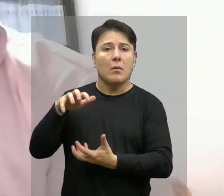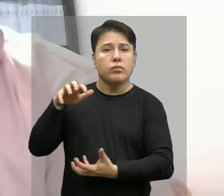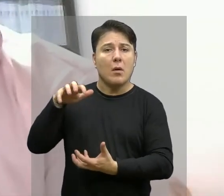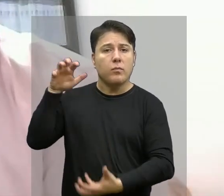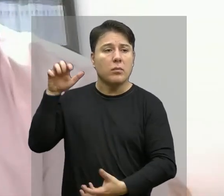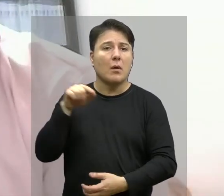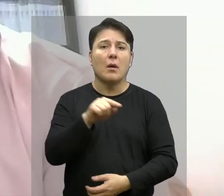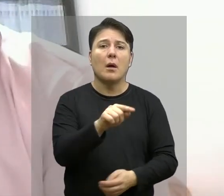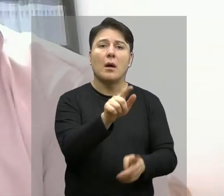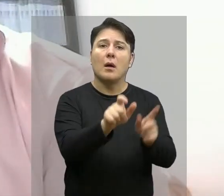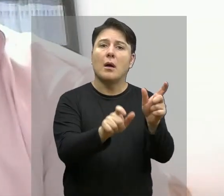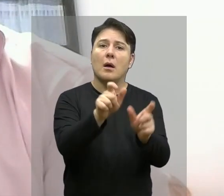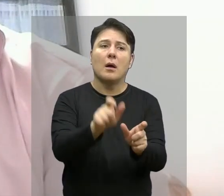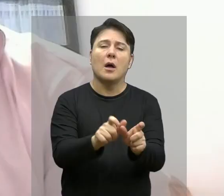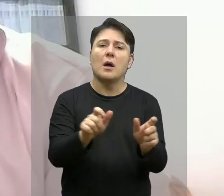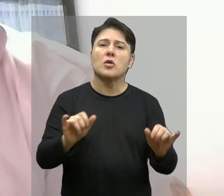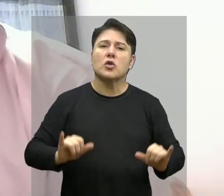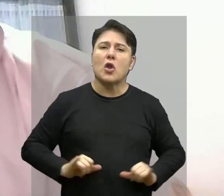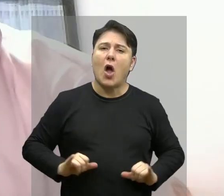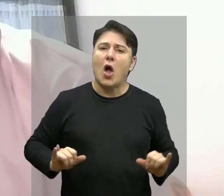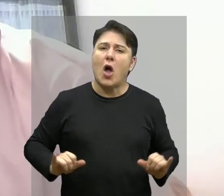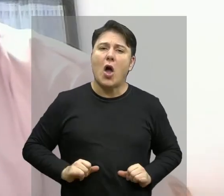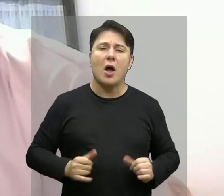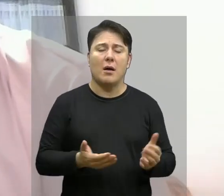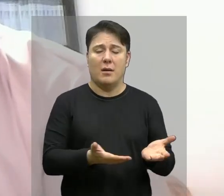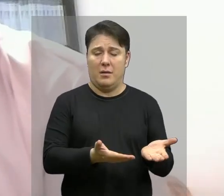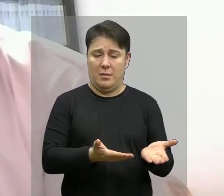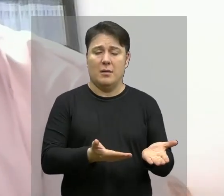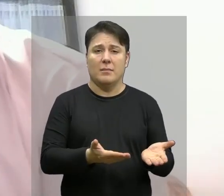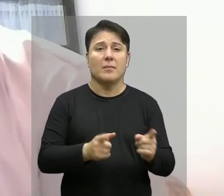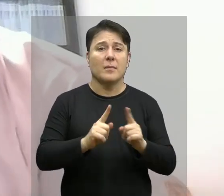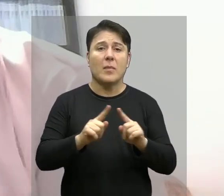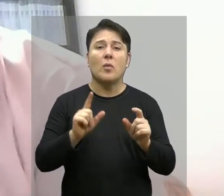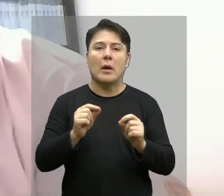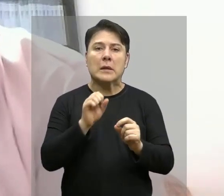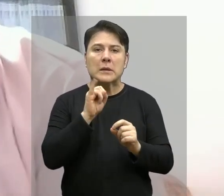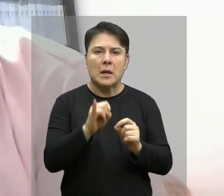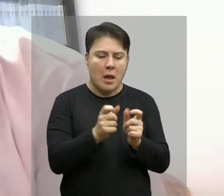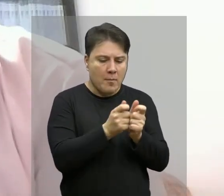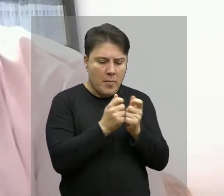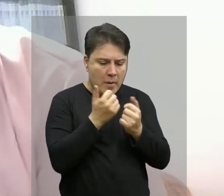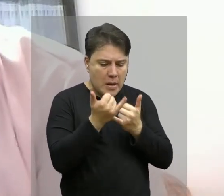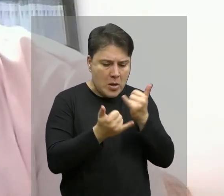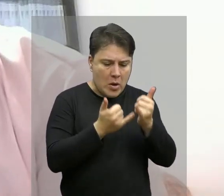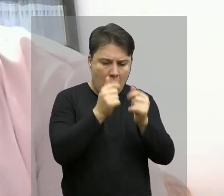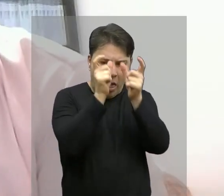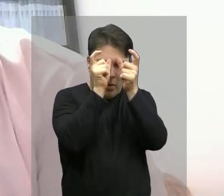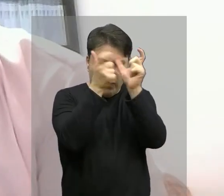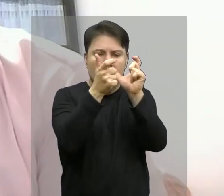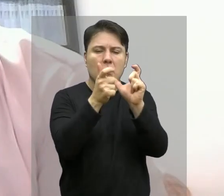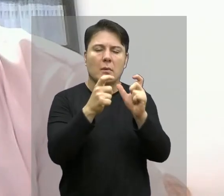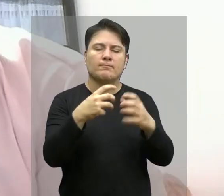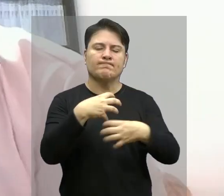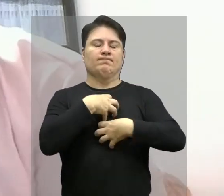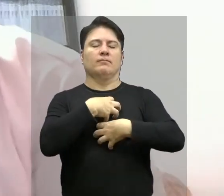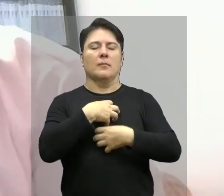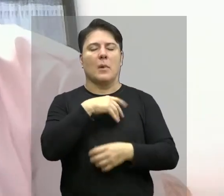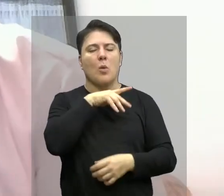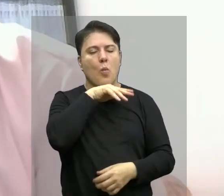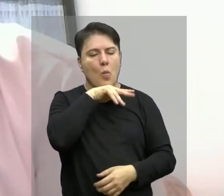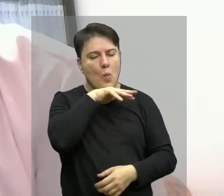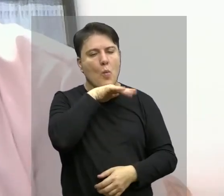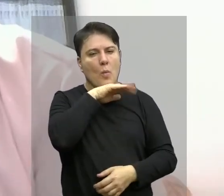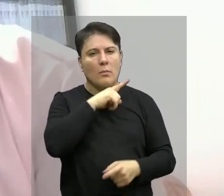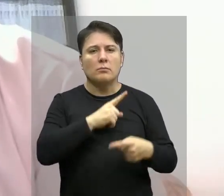população vai cada vez mais sofrer com isso. Então, o transtorno do jogo ele é muito cruel, né? Até porque é um